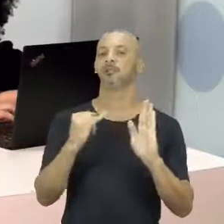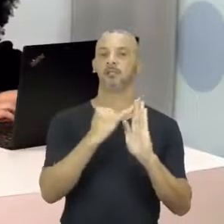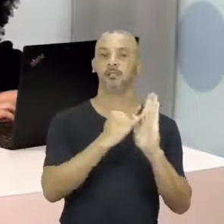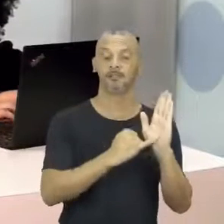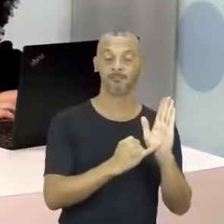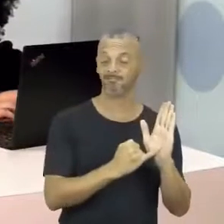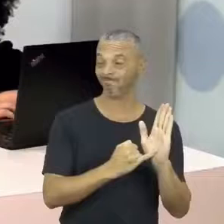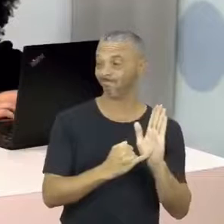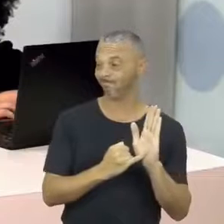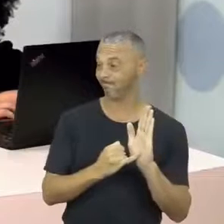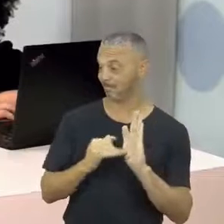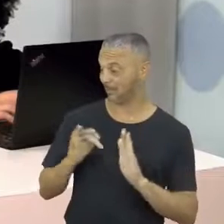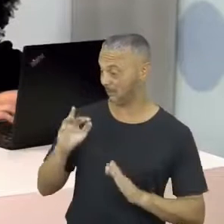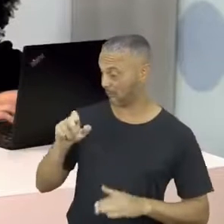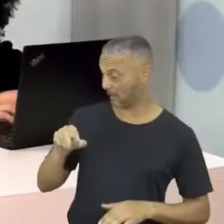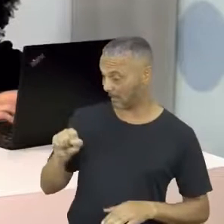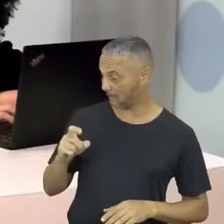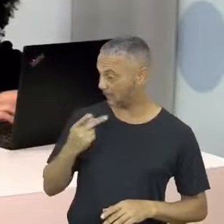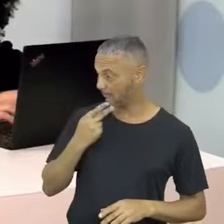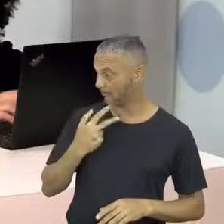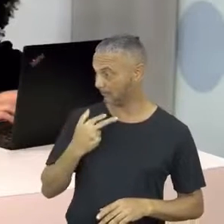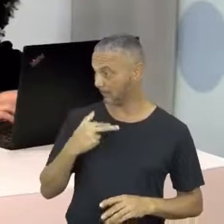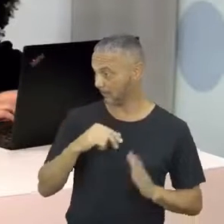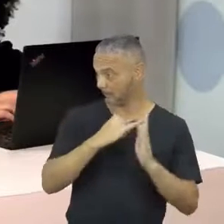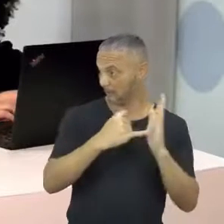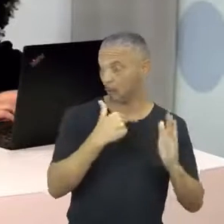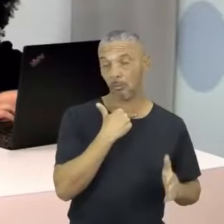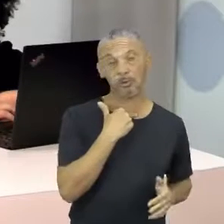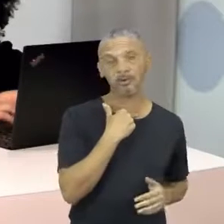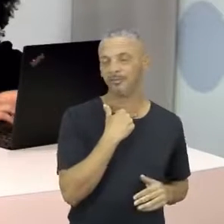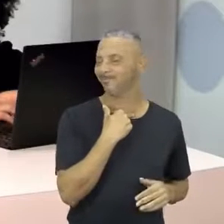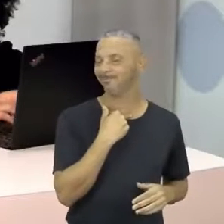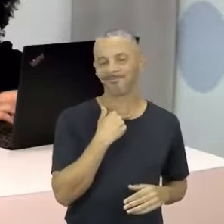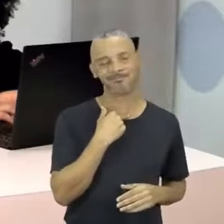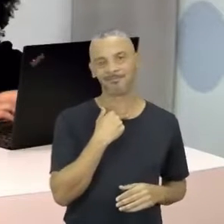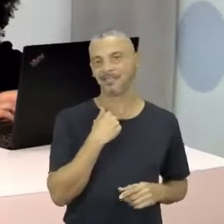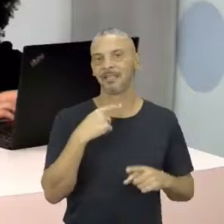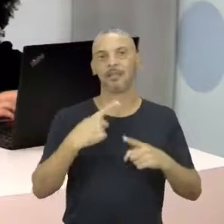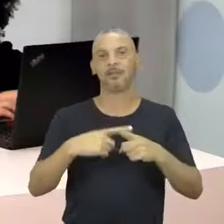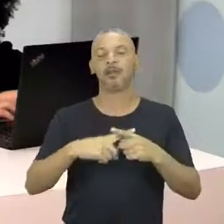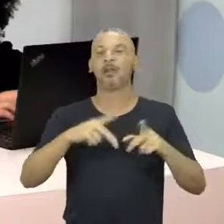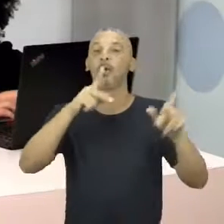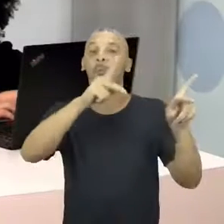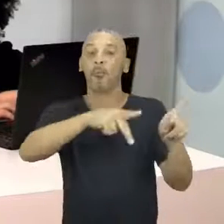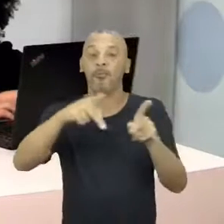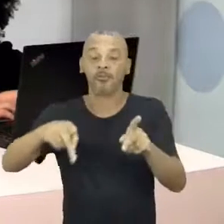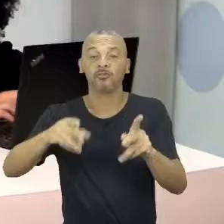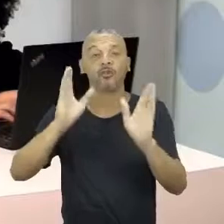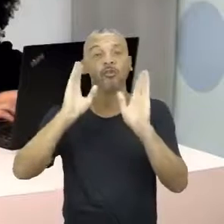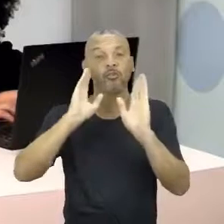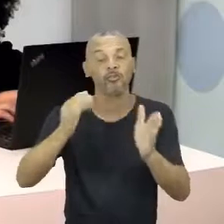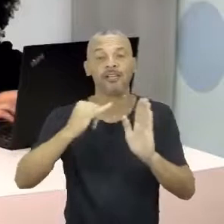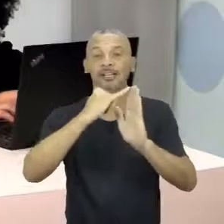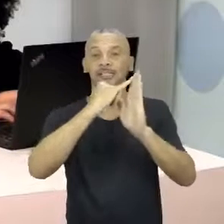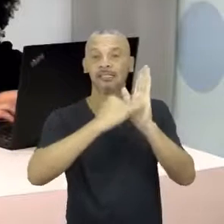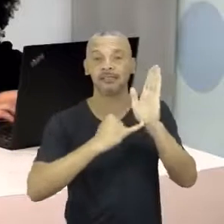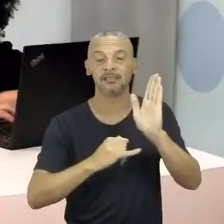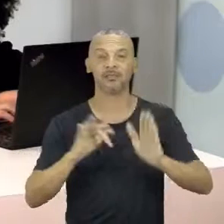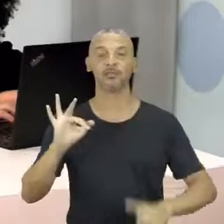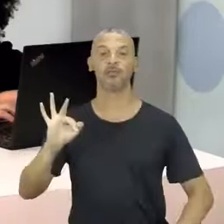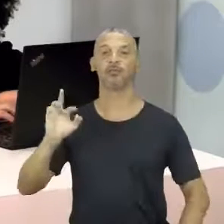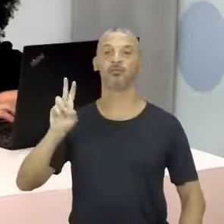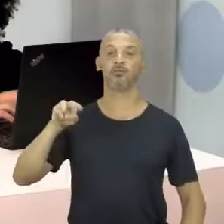não participou, não. Só pode participar dessa inscrição os docentes que fizeram a inscrição no concurso da